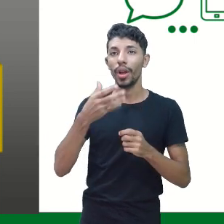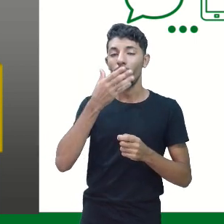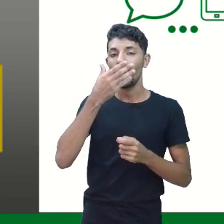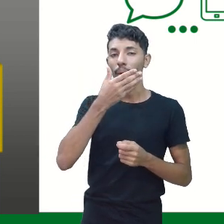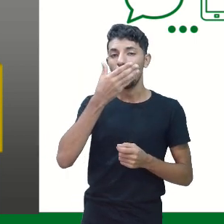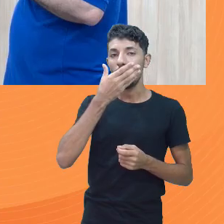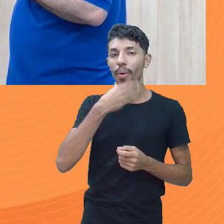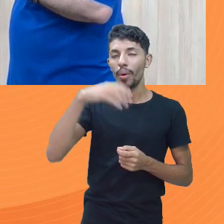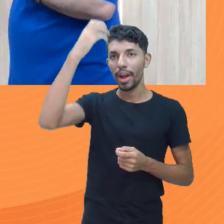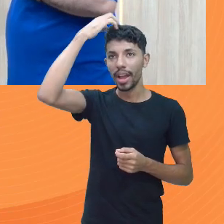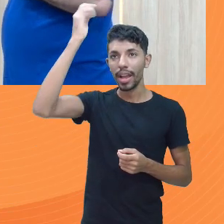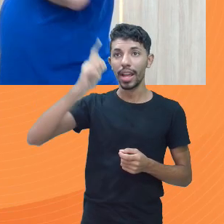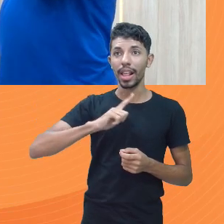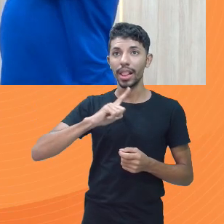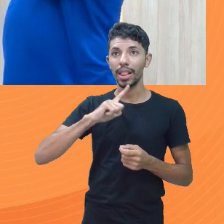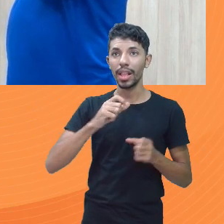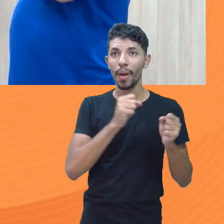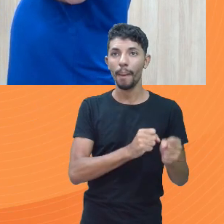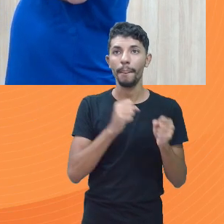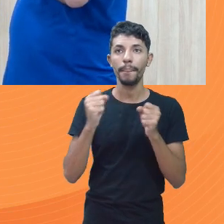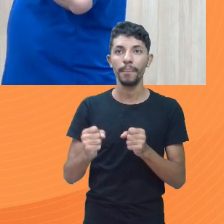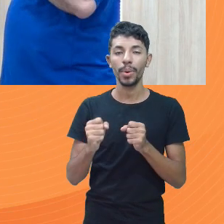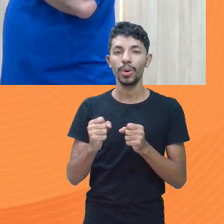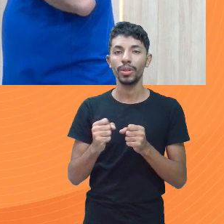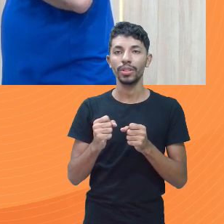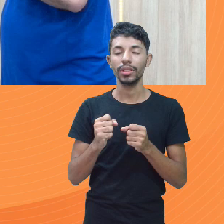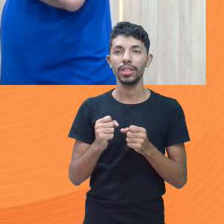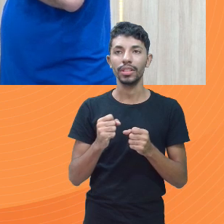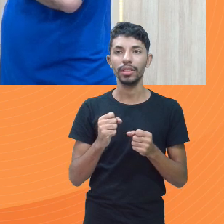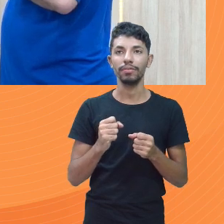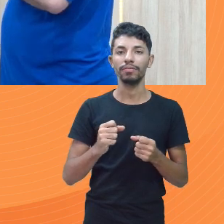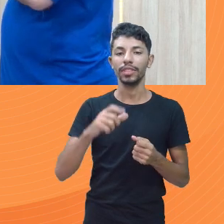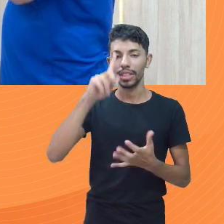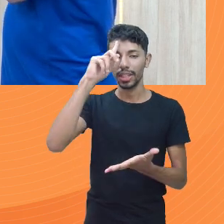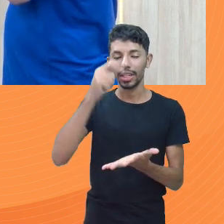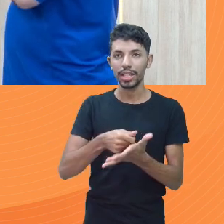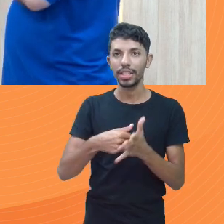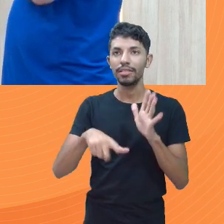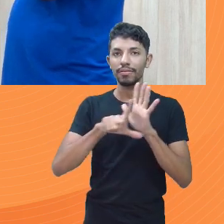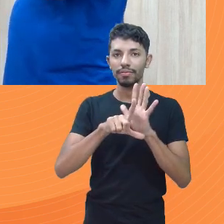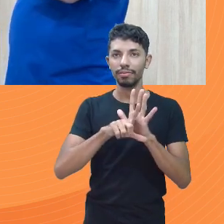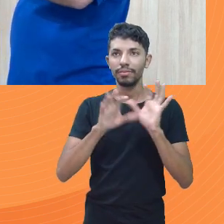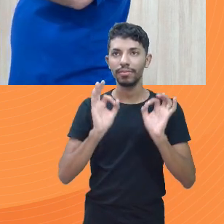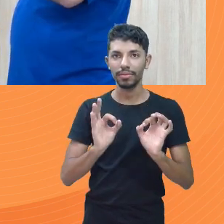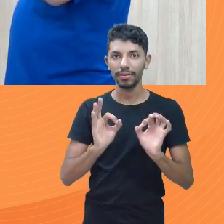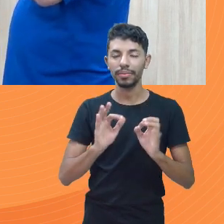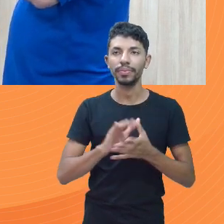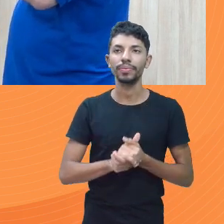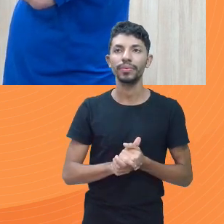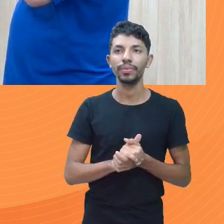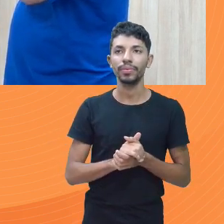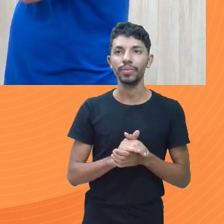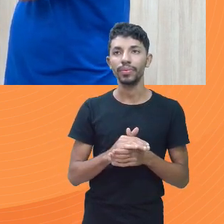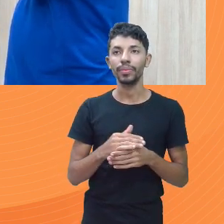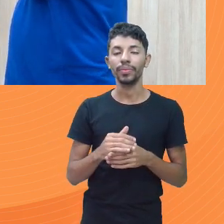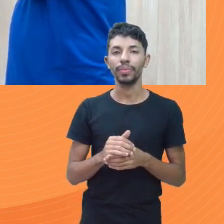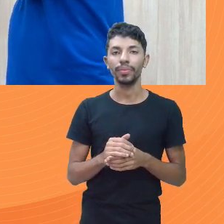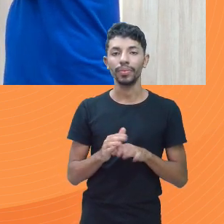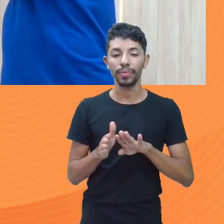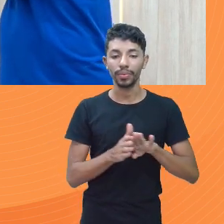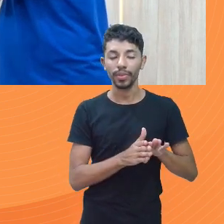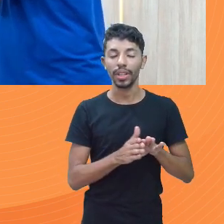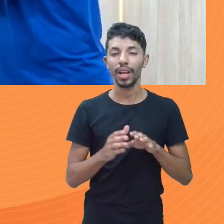né, as leis, ele julgava e ele presidia os cultos religiosos. O Senado tinha o